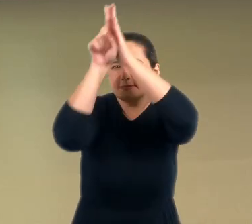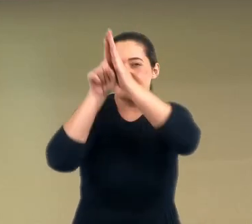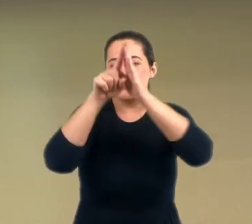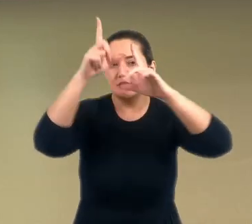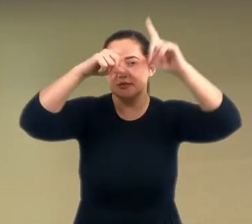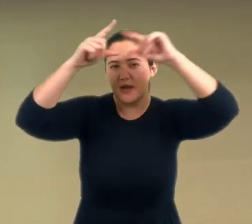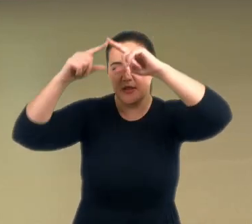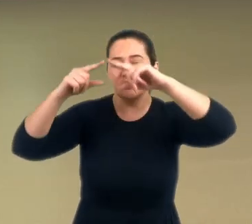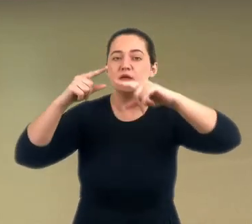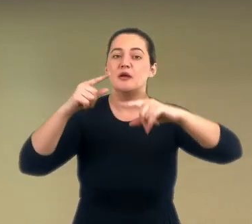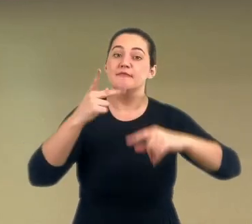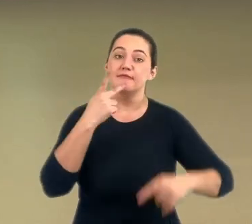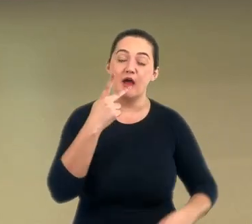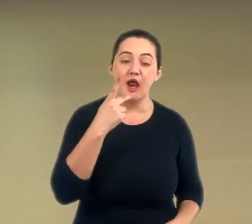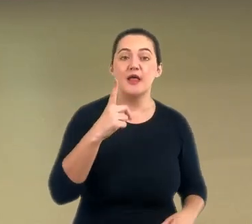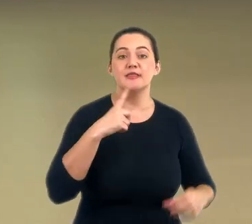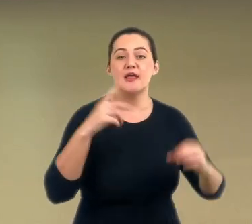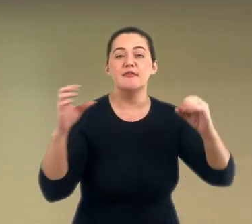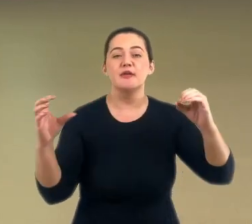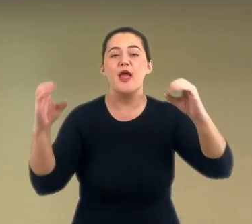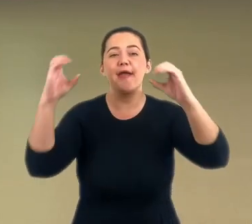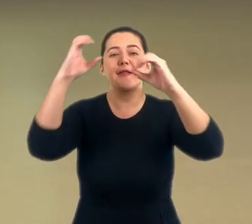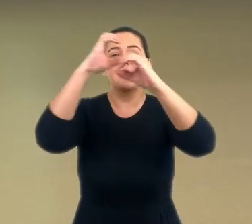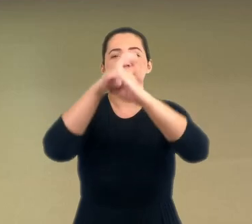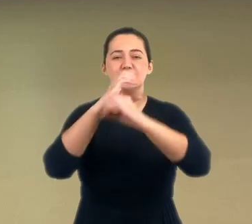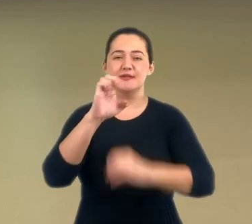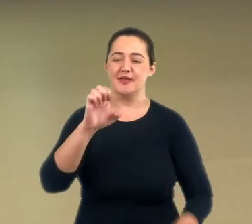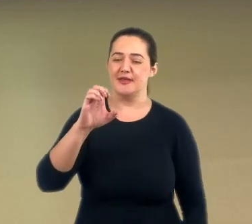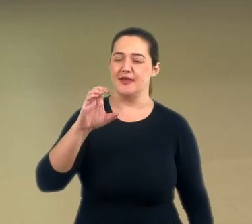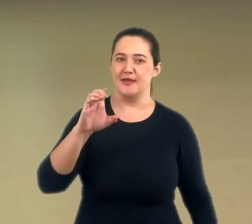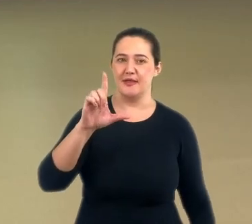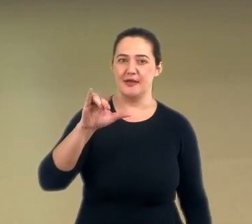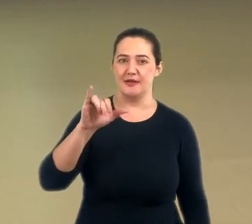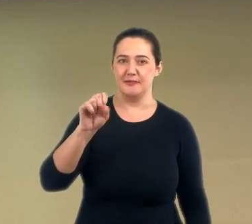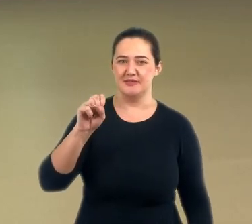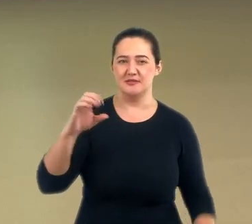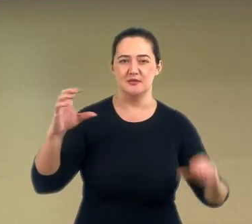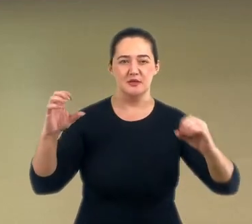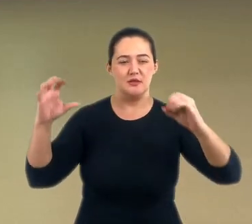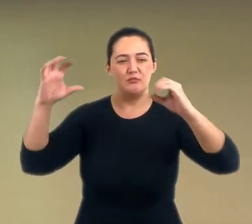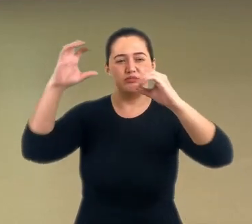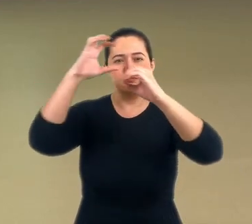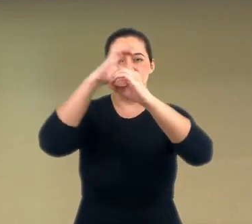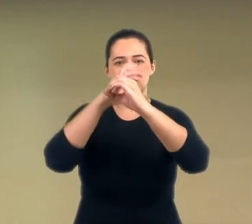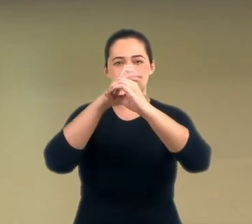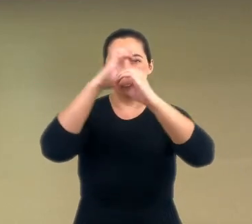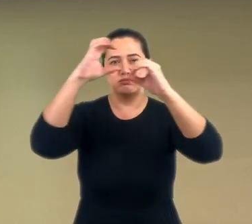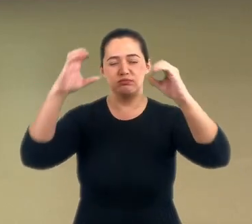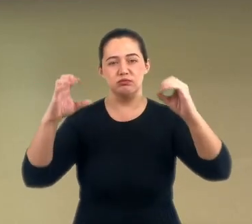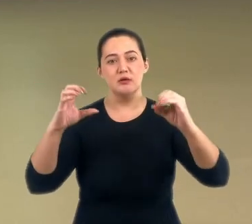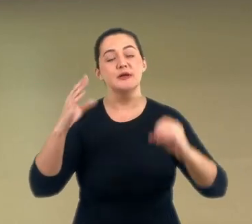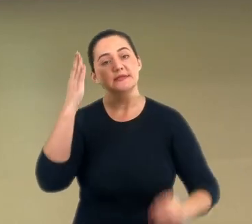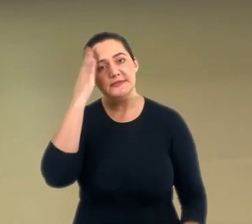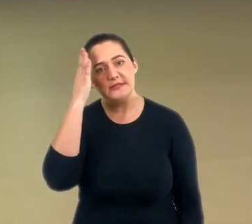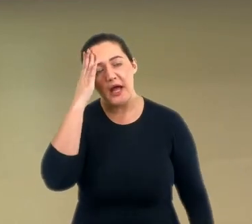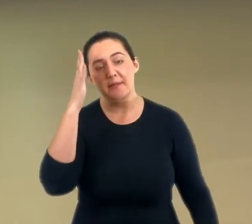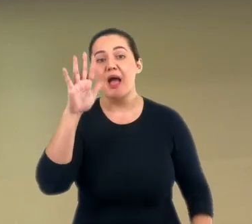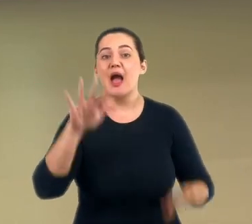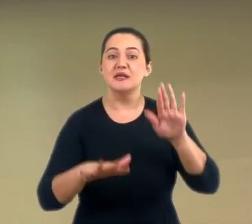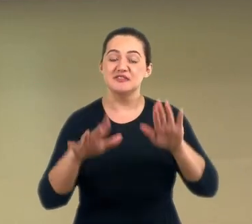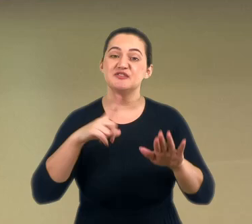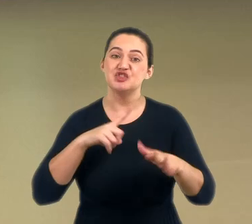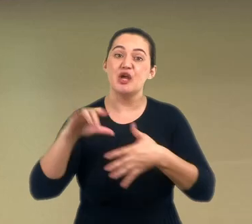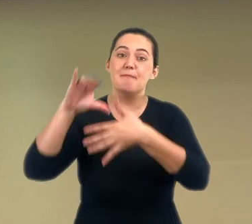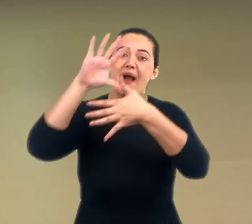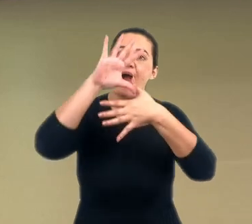reinado do rei tal, houve um eclipse lunar ou um eclipse solar, eles já sabiam determinar os eclipses. E às vezes tinham até um mapa